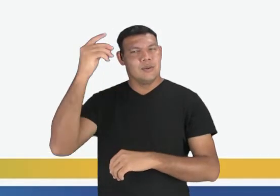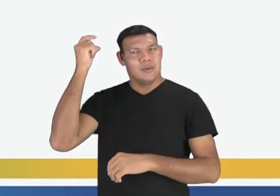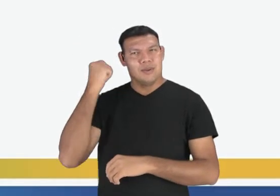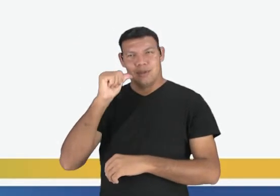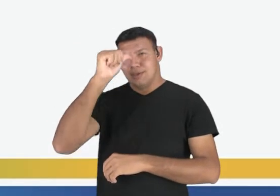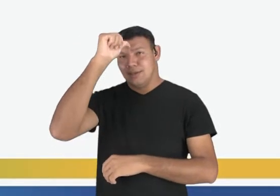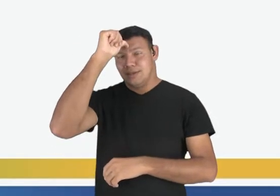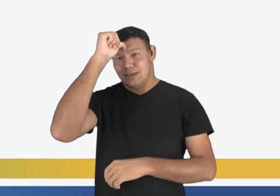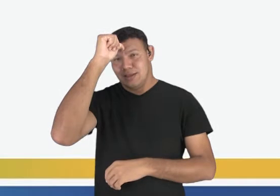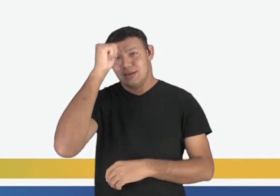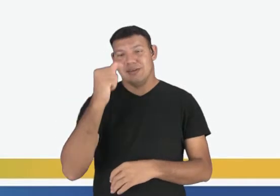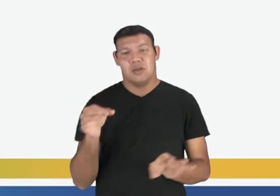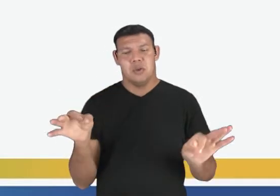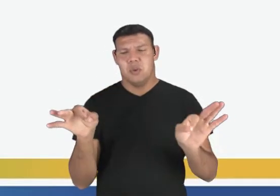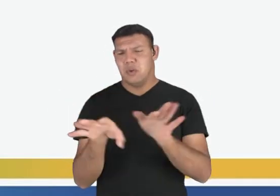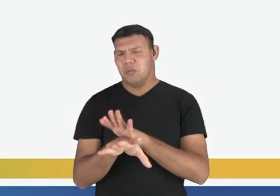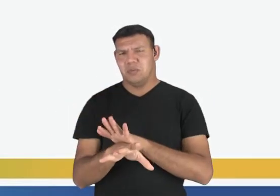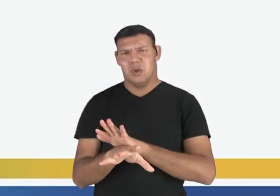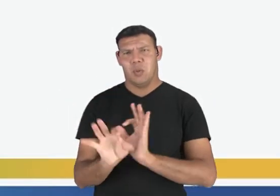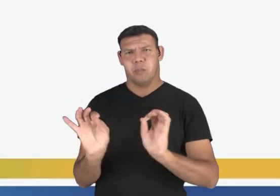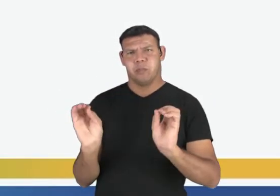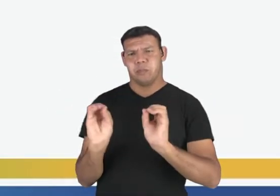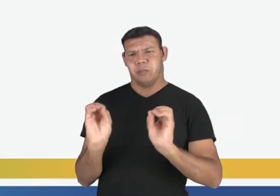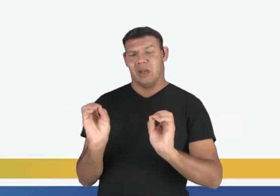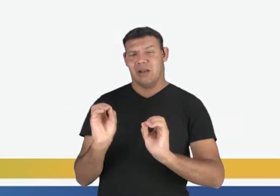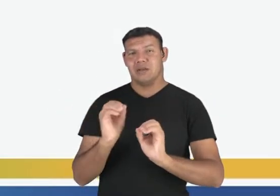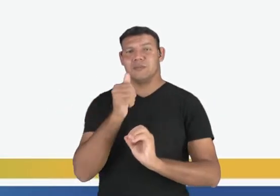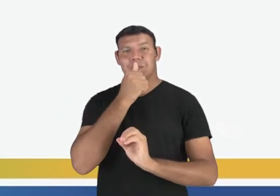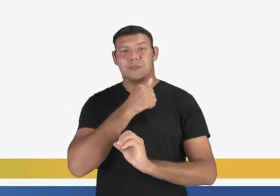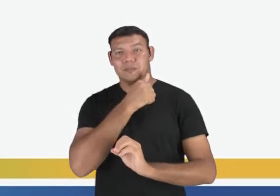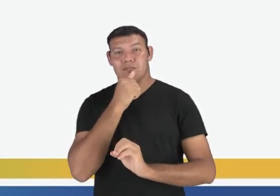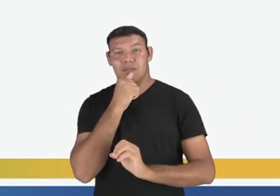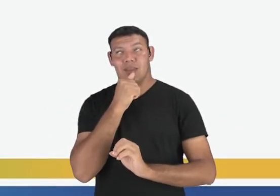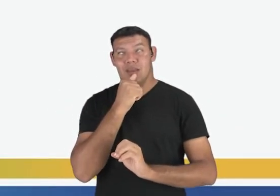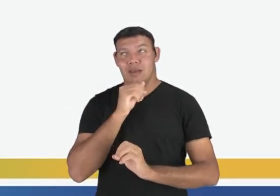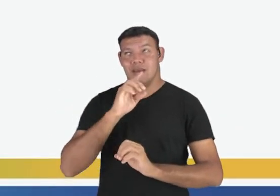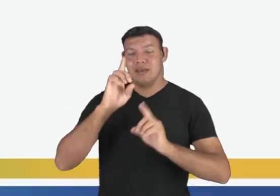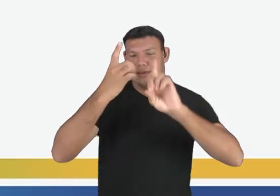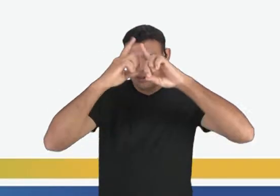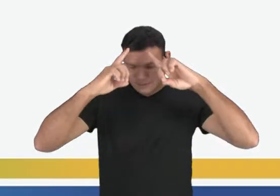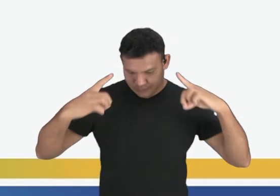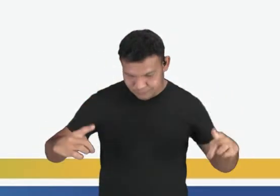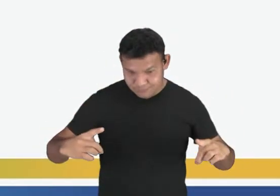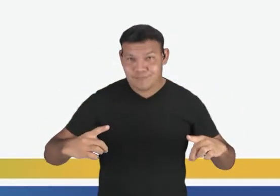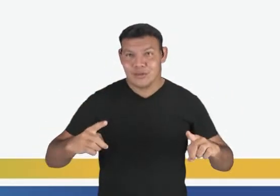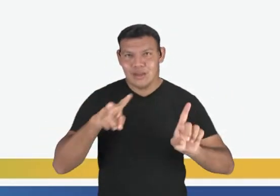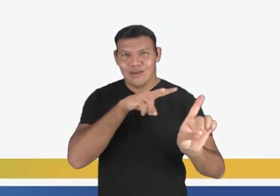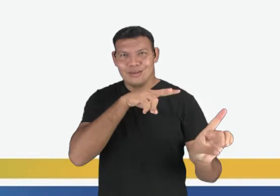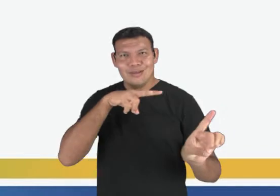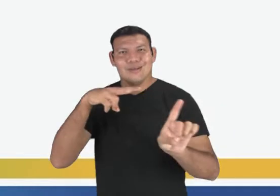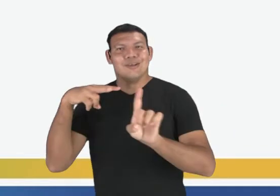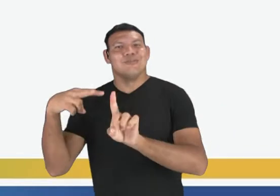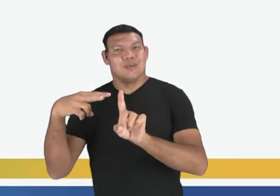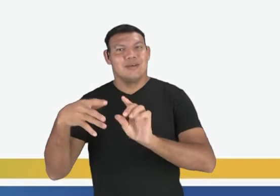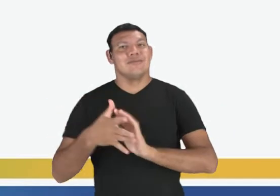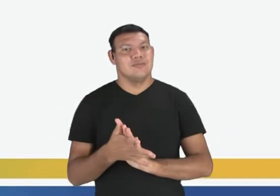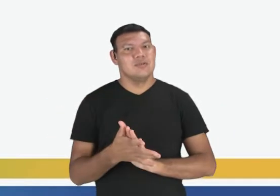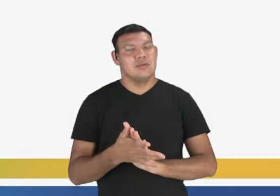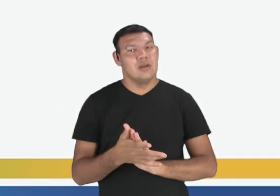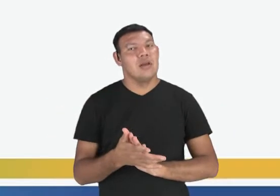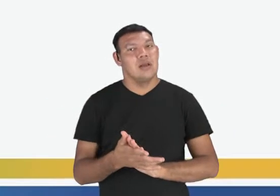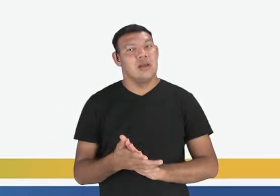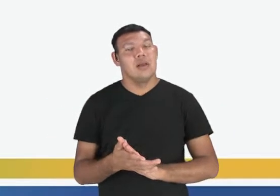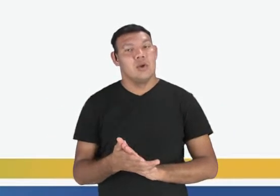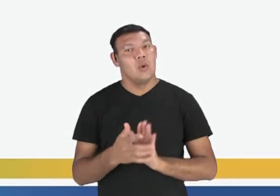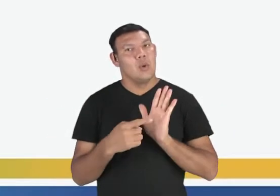não oferecesse sacrifício aos seus deuses. Então aí veja uma outra visão, e a gente está tentando o tempo inteiro mostrar